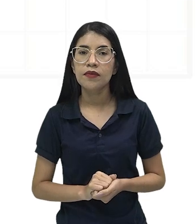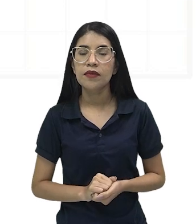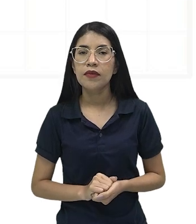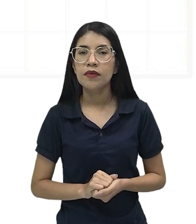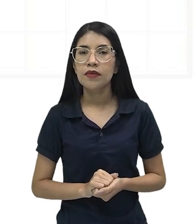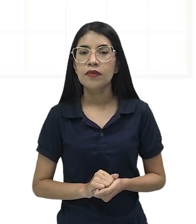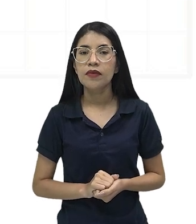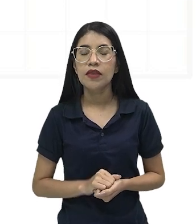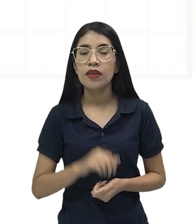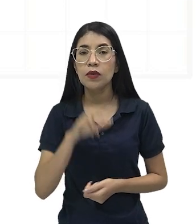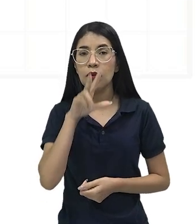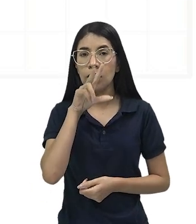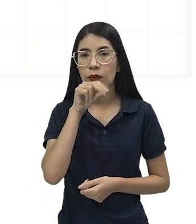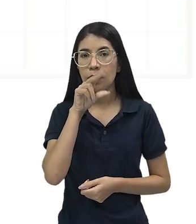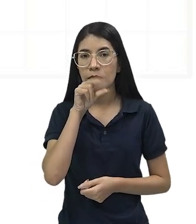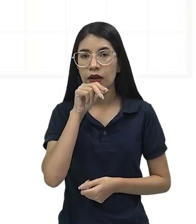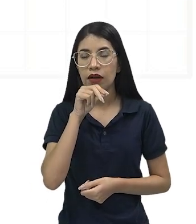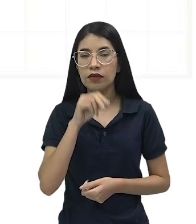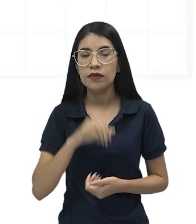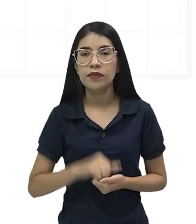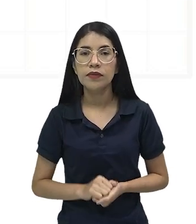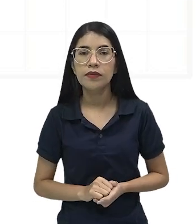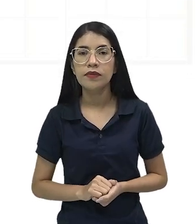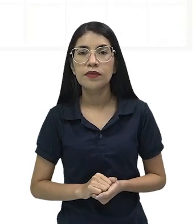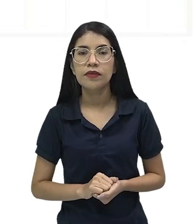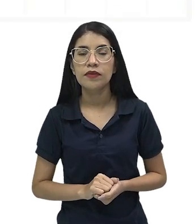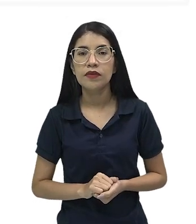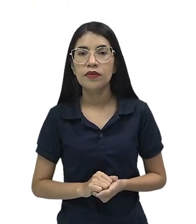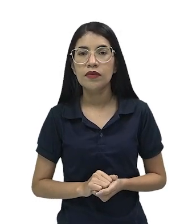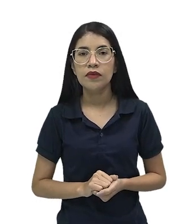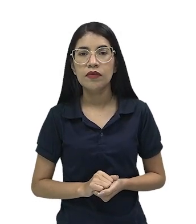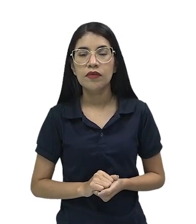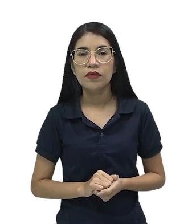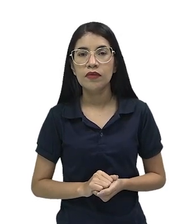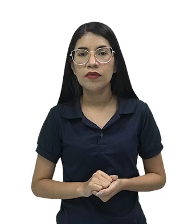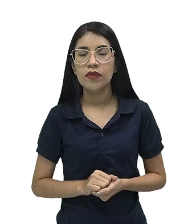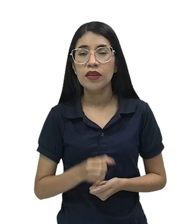patos. Os patos, eles possuem